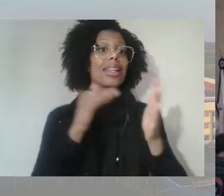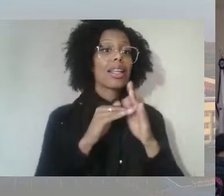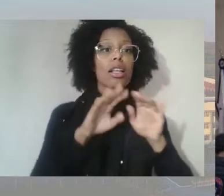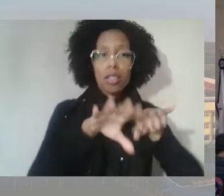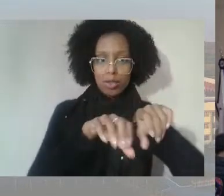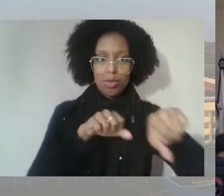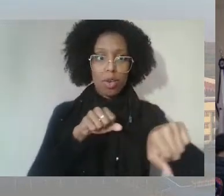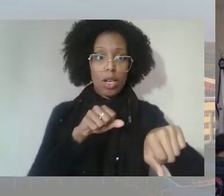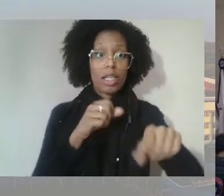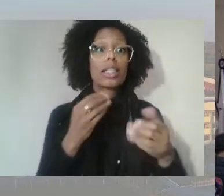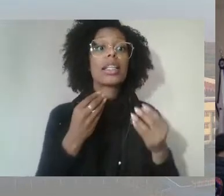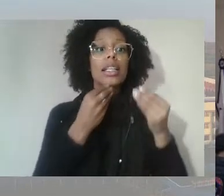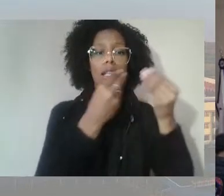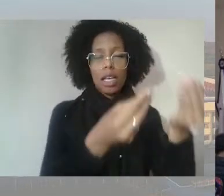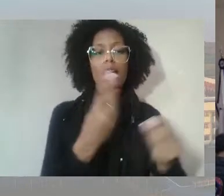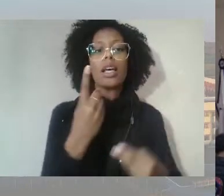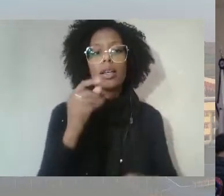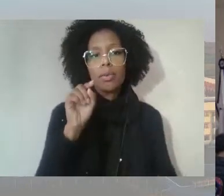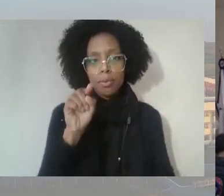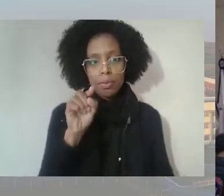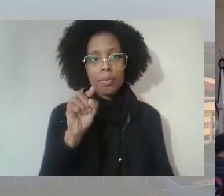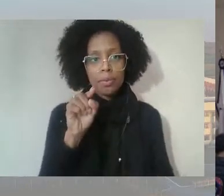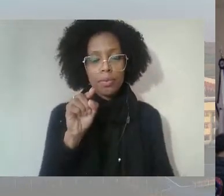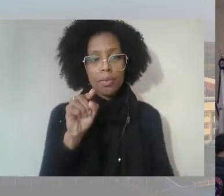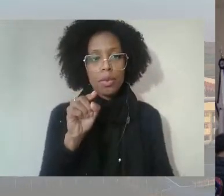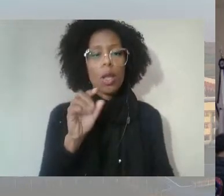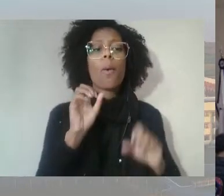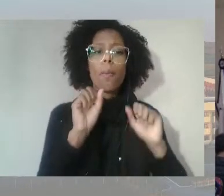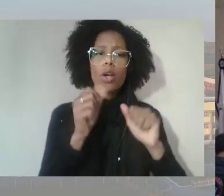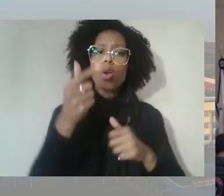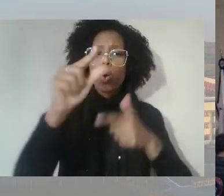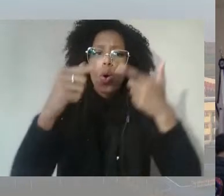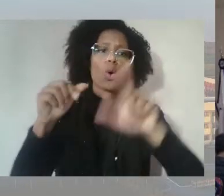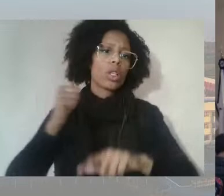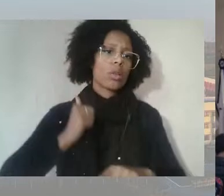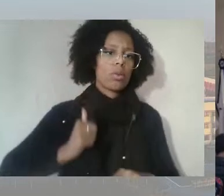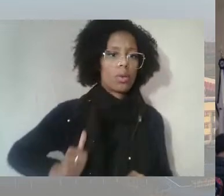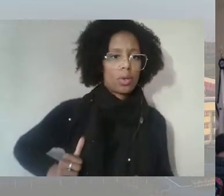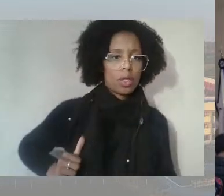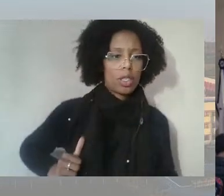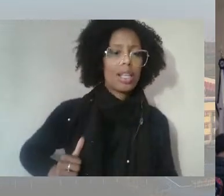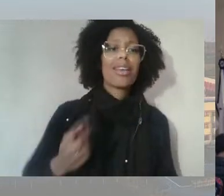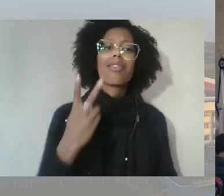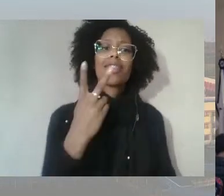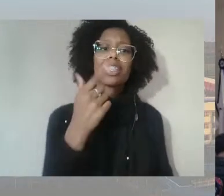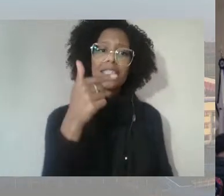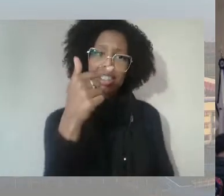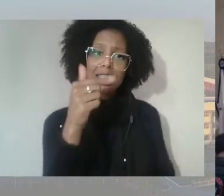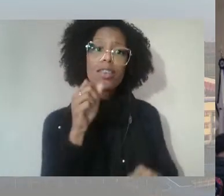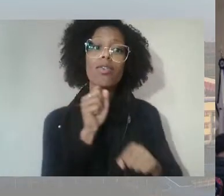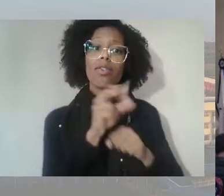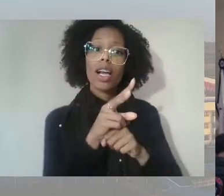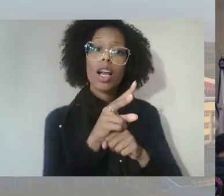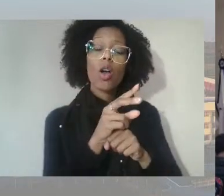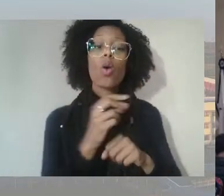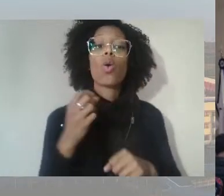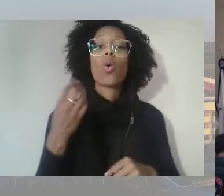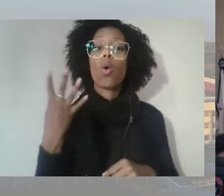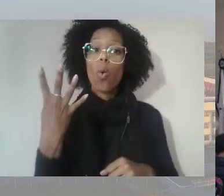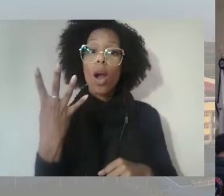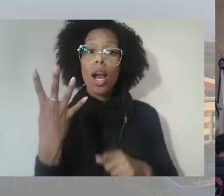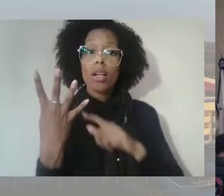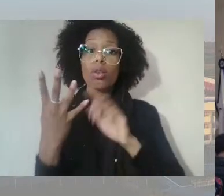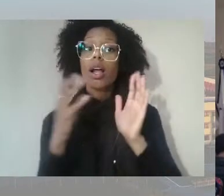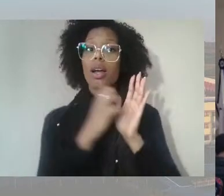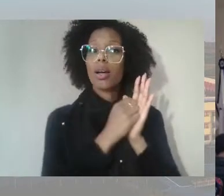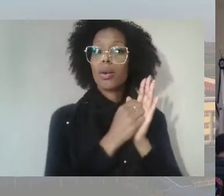R$ 1.000. E ele pode ter outras bolsas. E dessas 27 vagas, teve 4 vagas que não foram preenchidas.